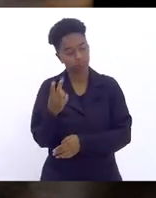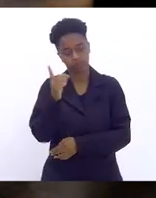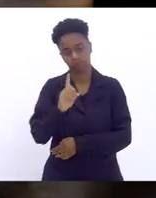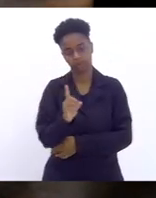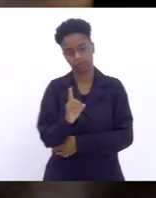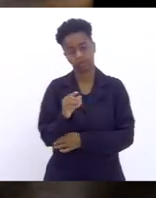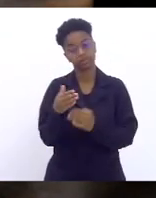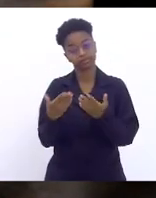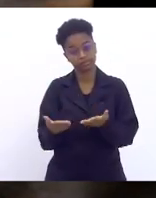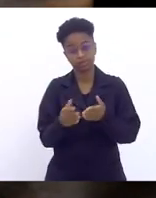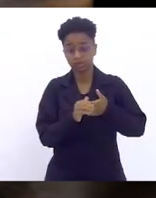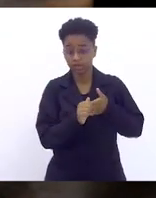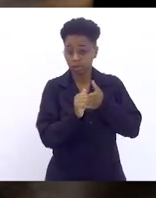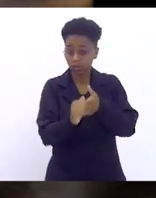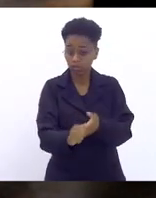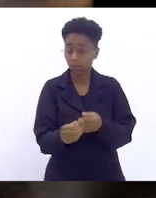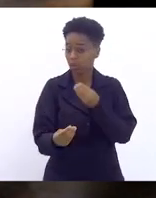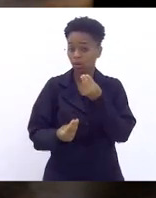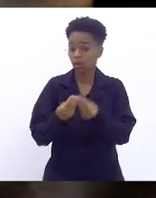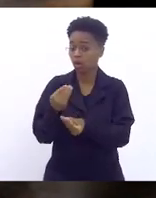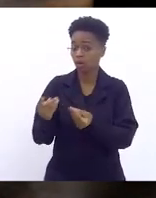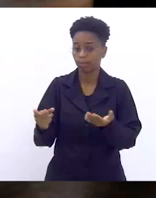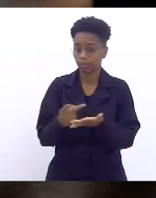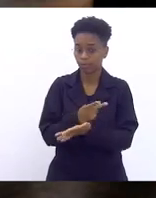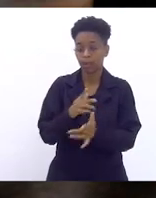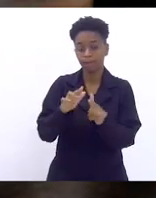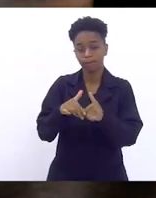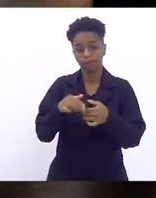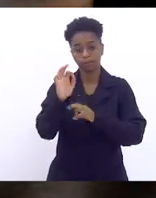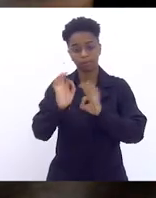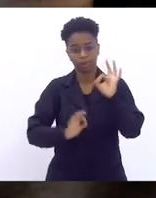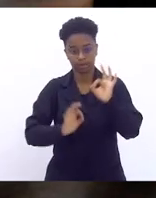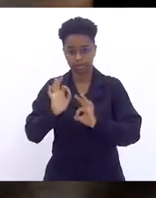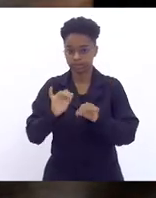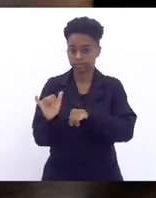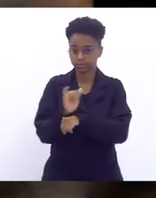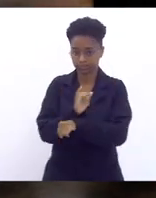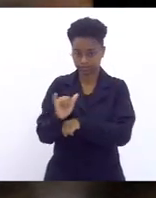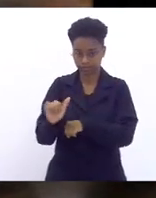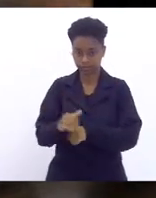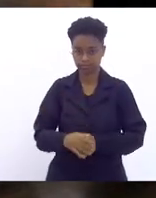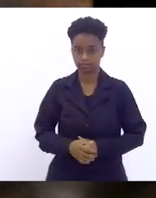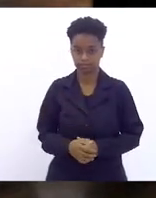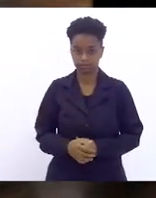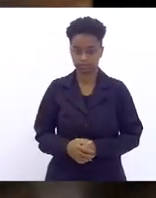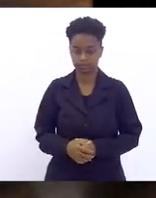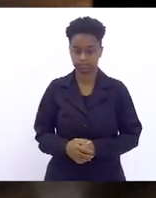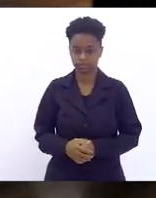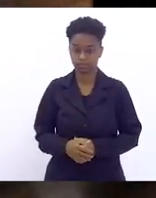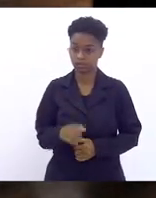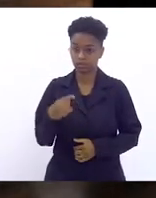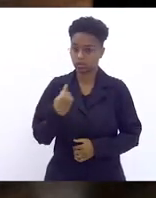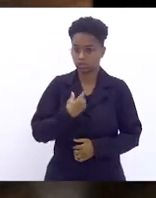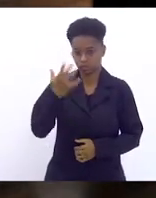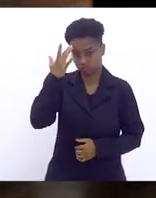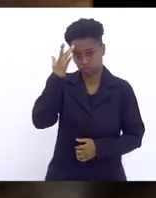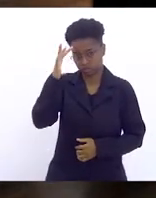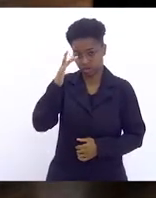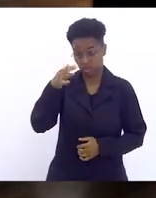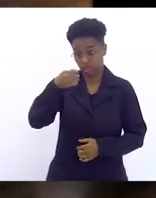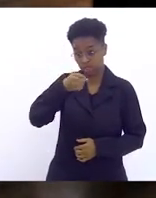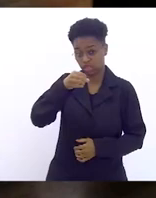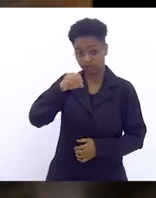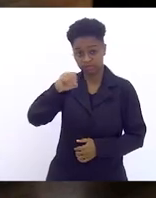essa direção ela vem justamente através de um planejamento estratégico nós não tivemos acesso aos 900